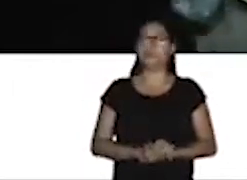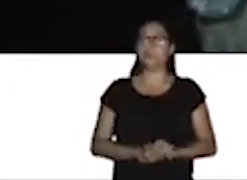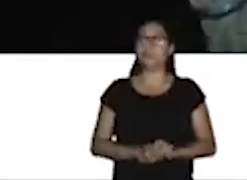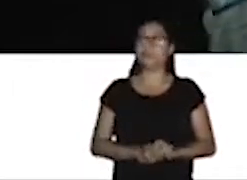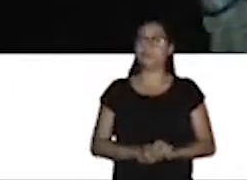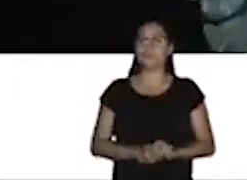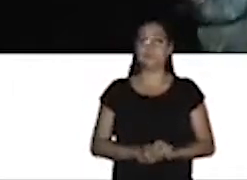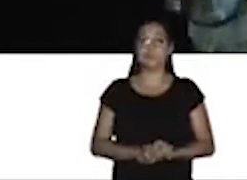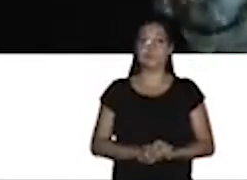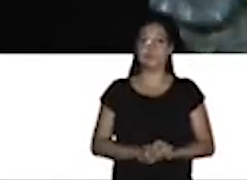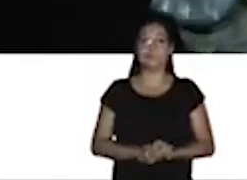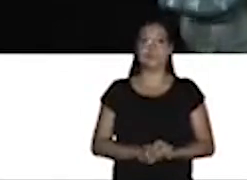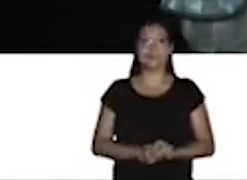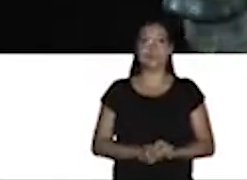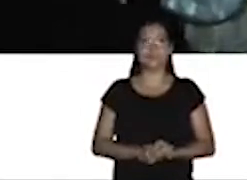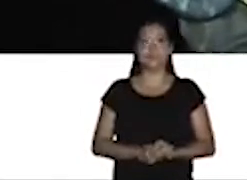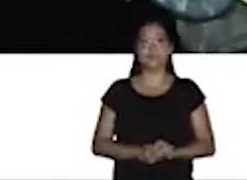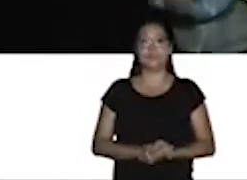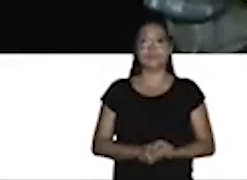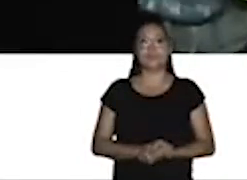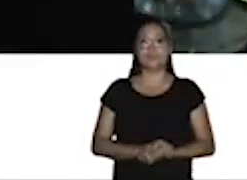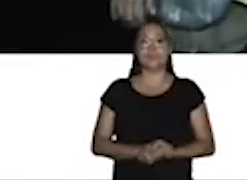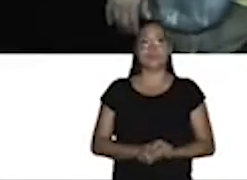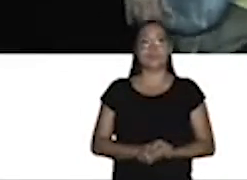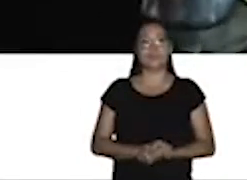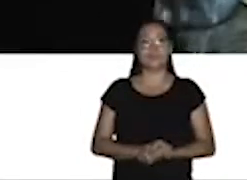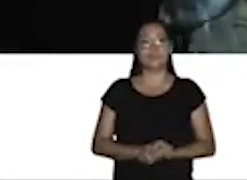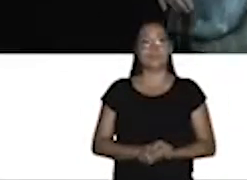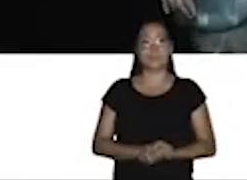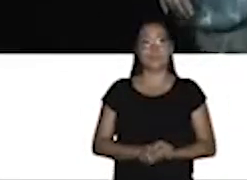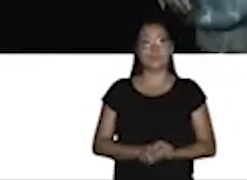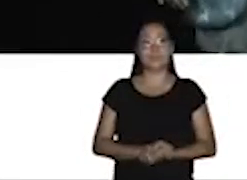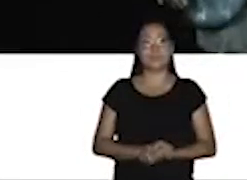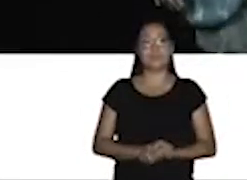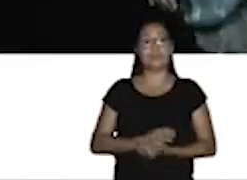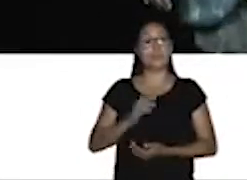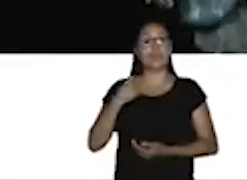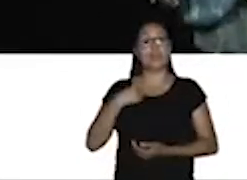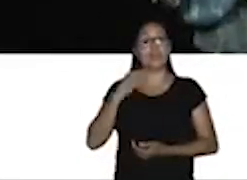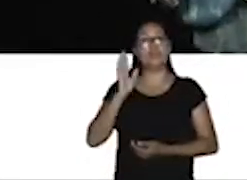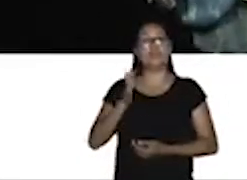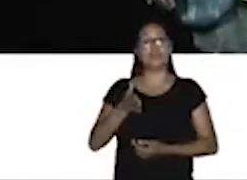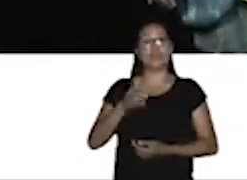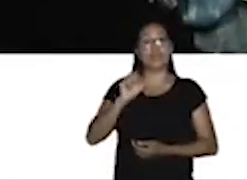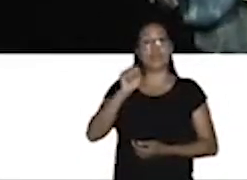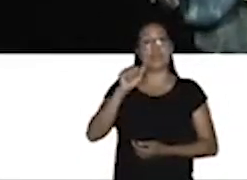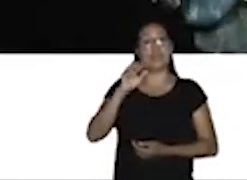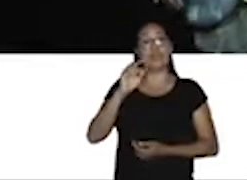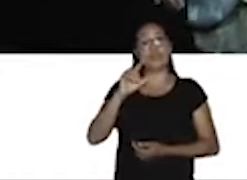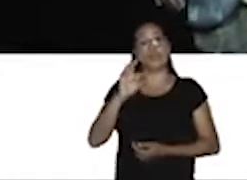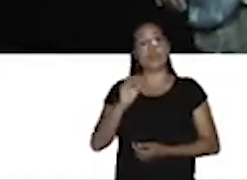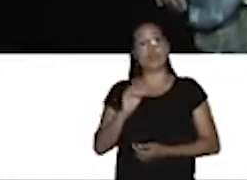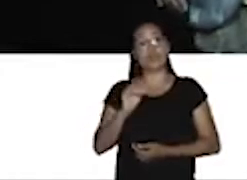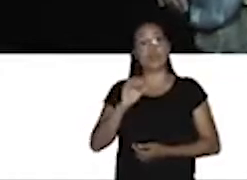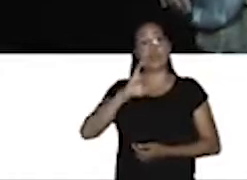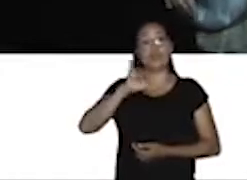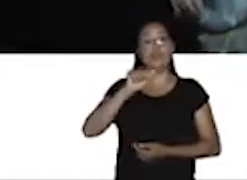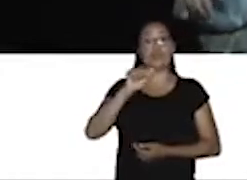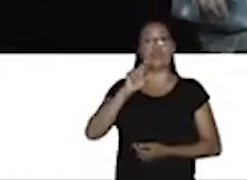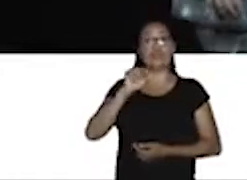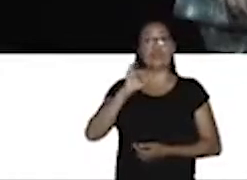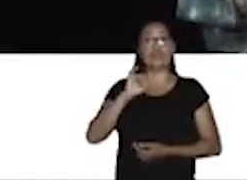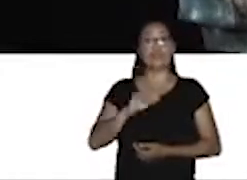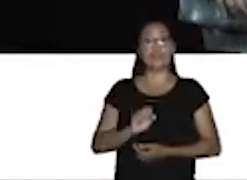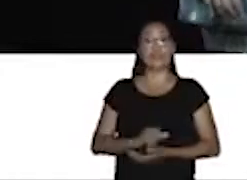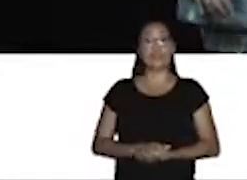vamos, atenção. Ah, eu começo. Tá, tu começa, então. Vamos lá, atenção. Eu passei no Salto do Jacuí. Eu passei no Jacuí